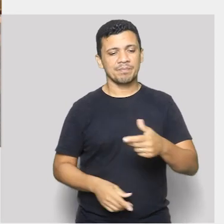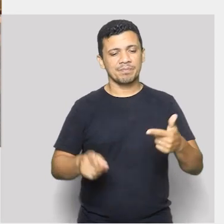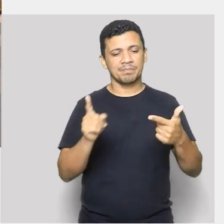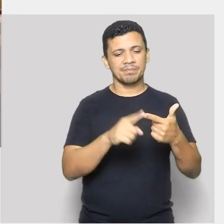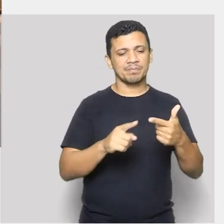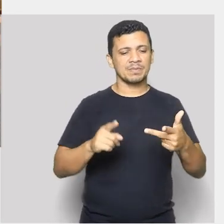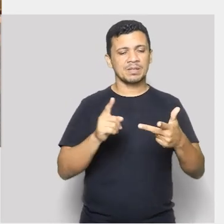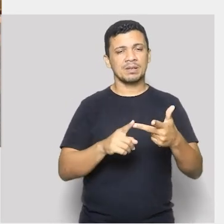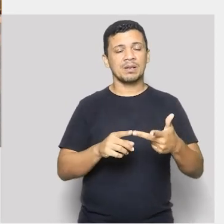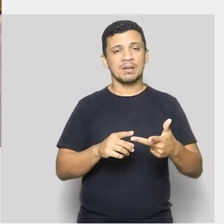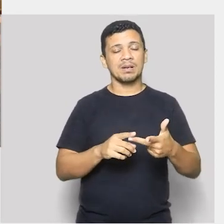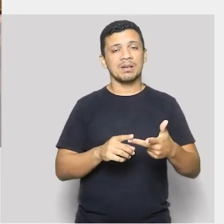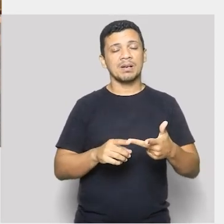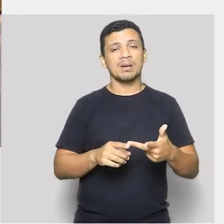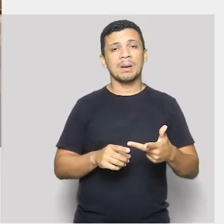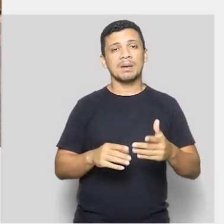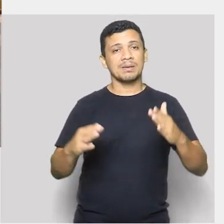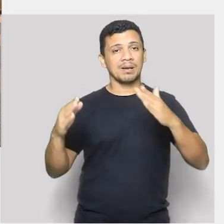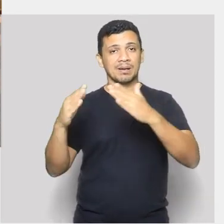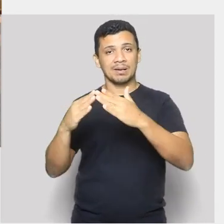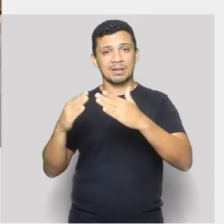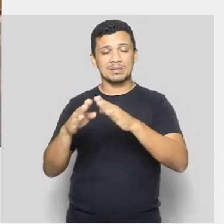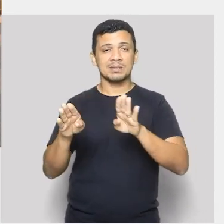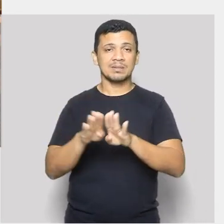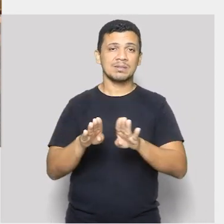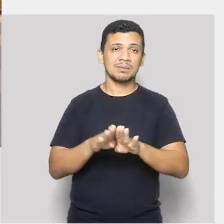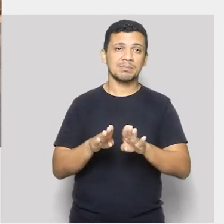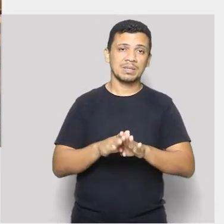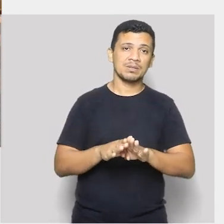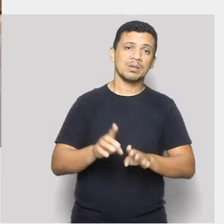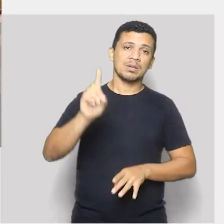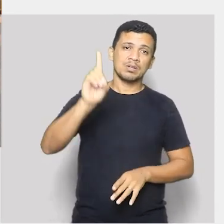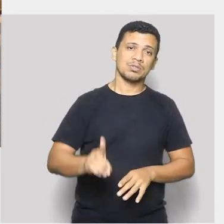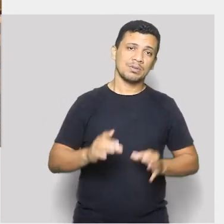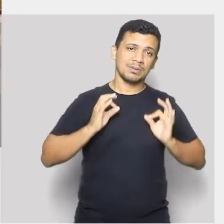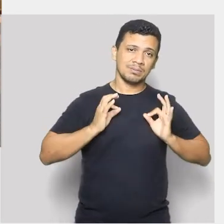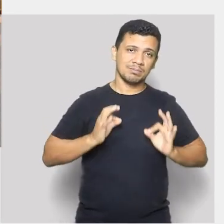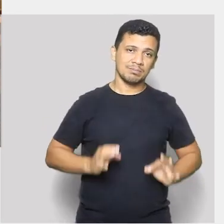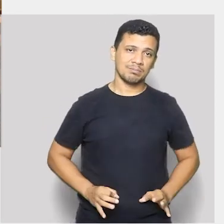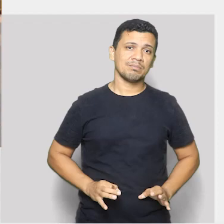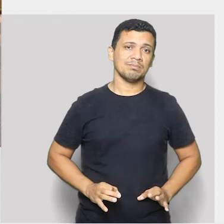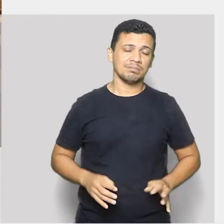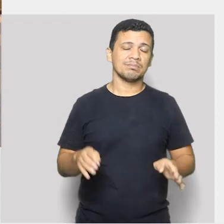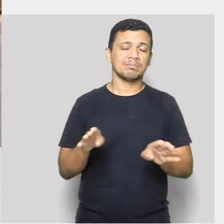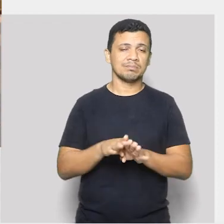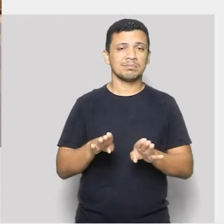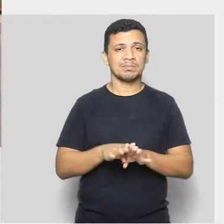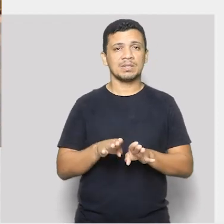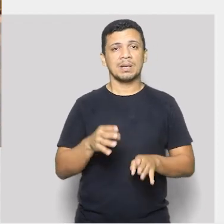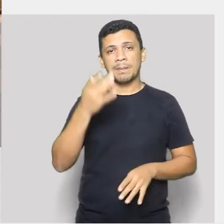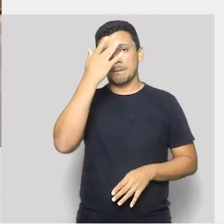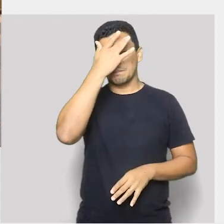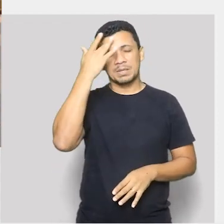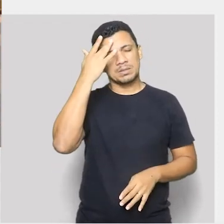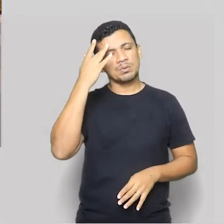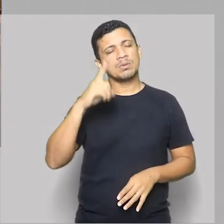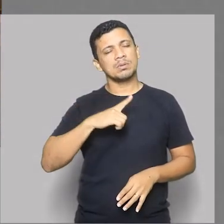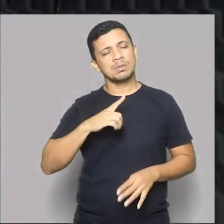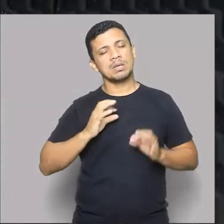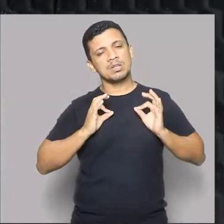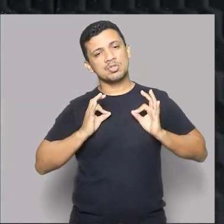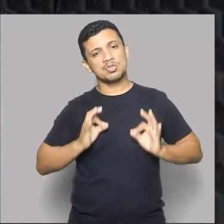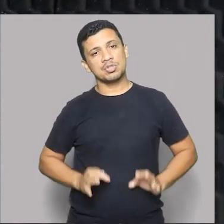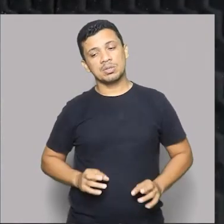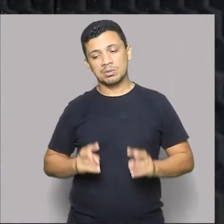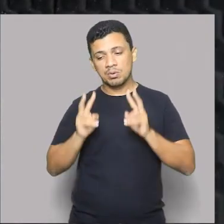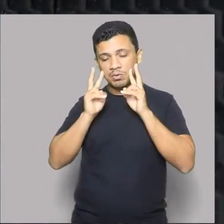direito de dignidade. Falar de moradia e de habitação é também falar sobre este indivíduo ser digno, visto que aquele lugar